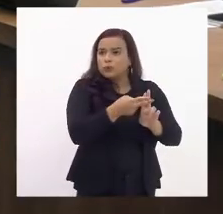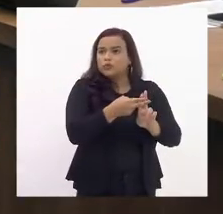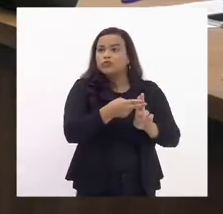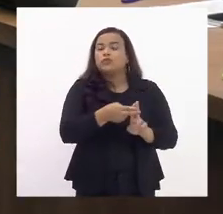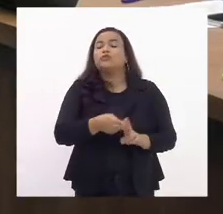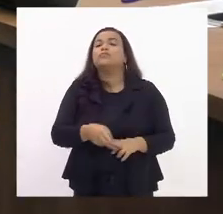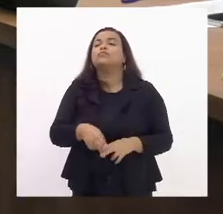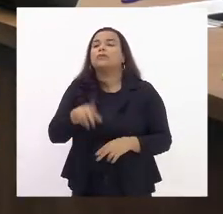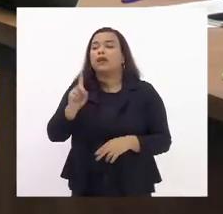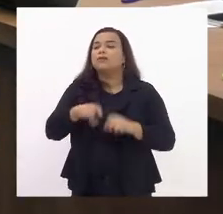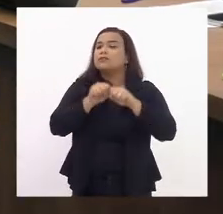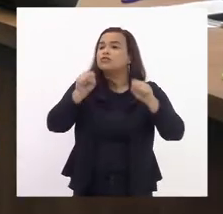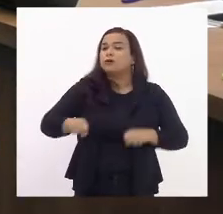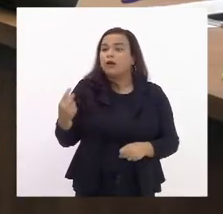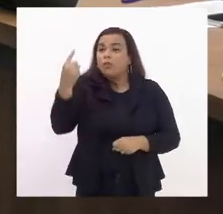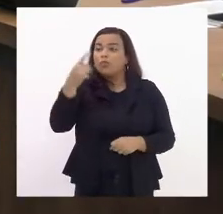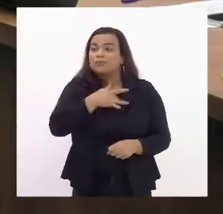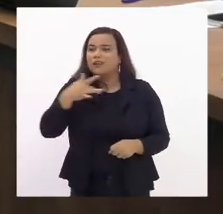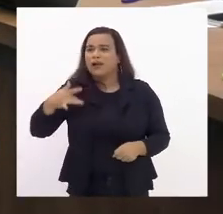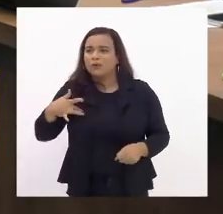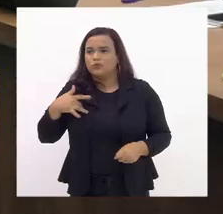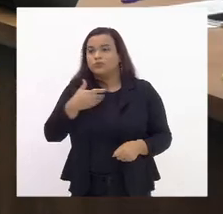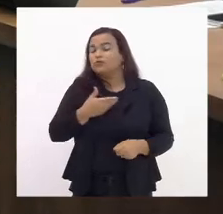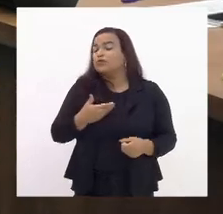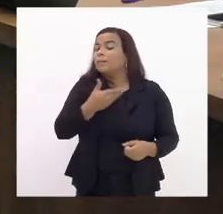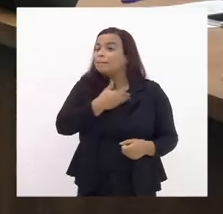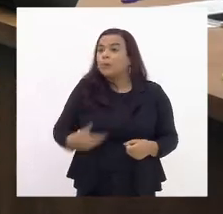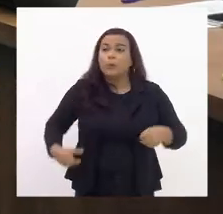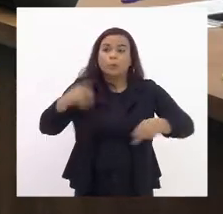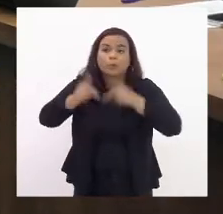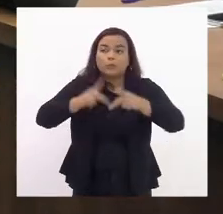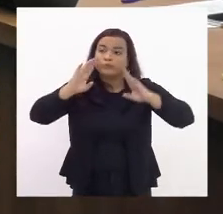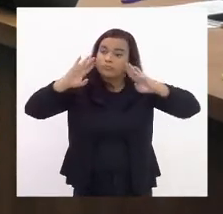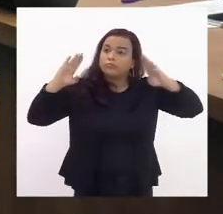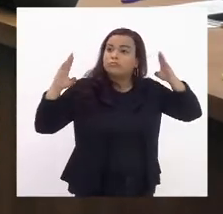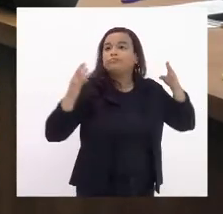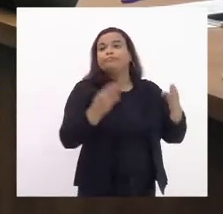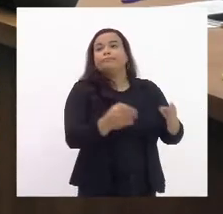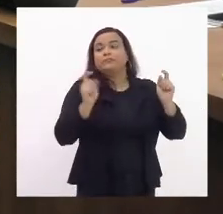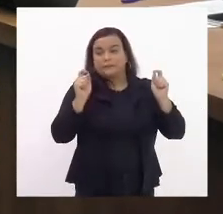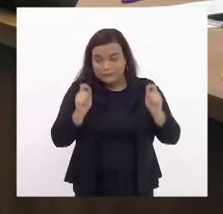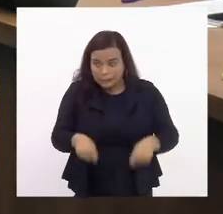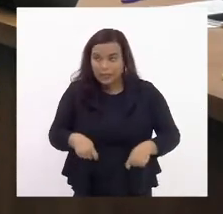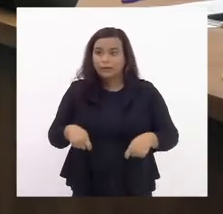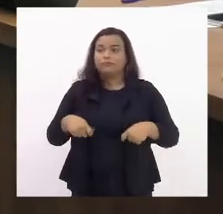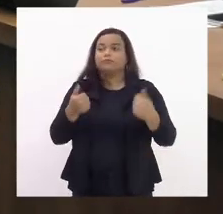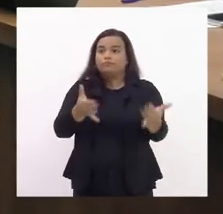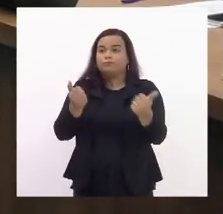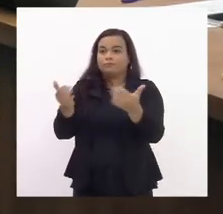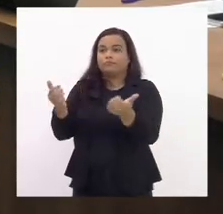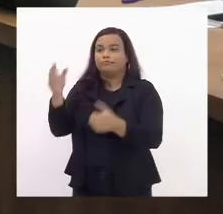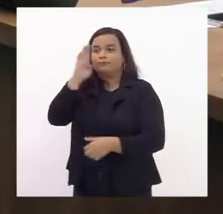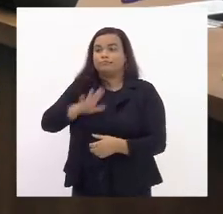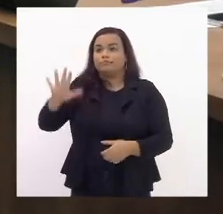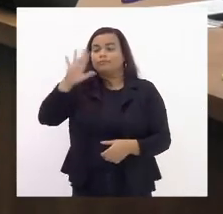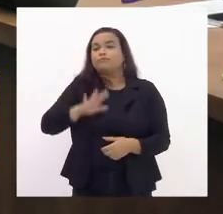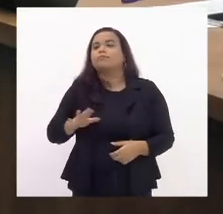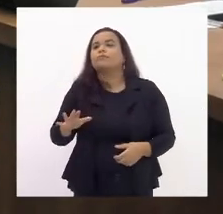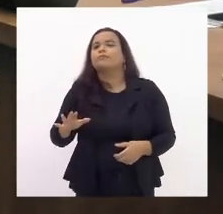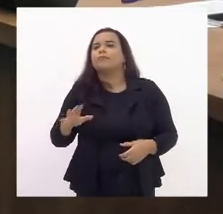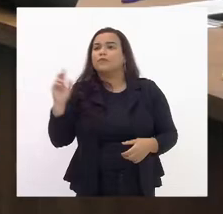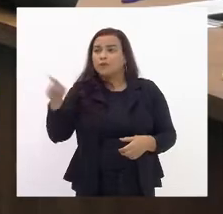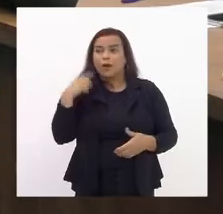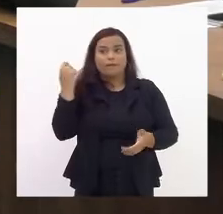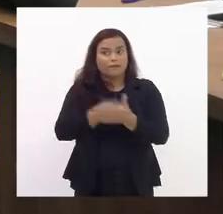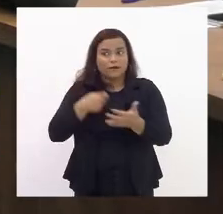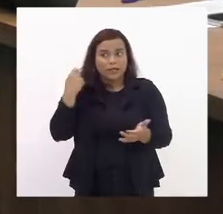público, universal, garantindo atenção integral para toda a população brasileira. A gente enfrentou uma